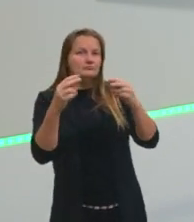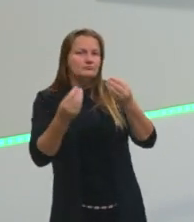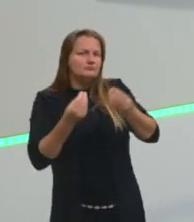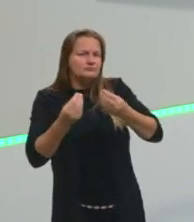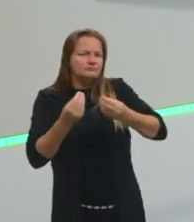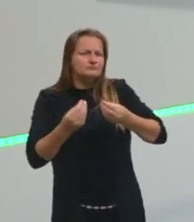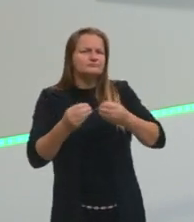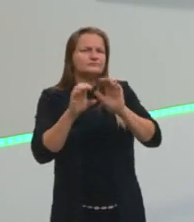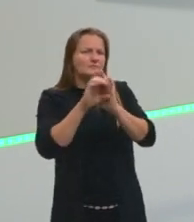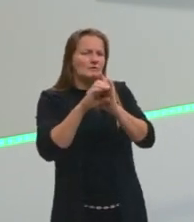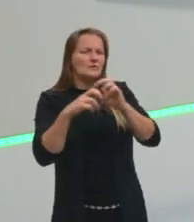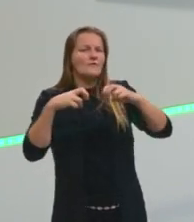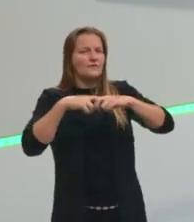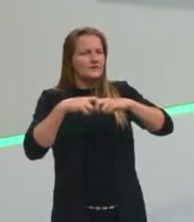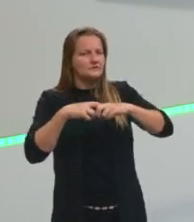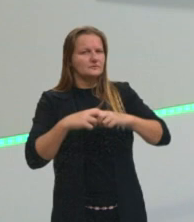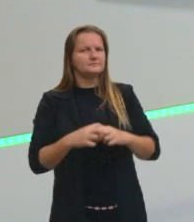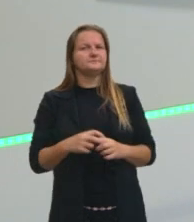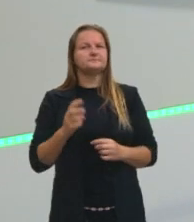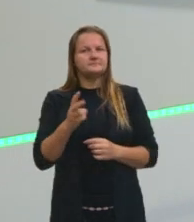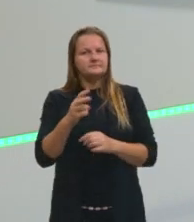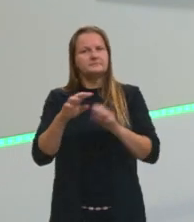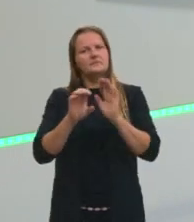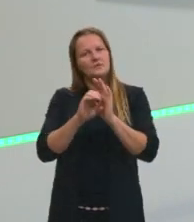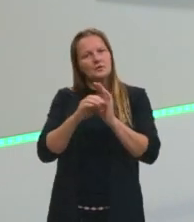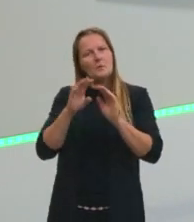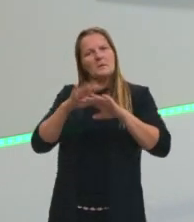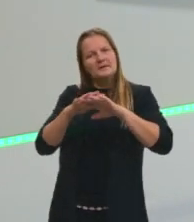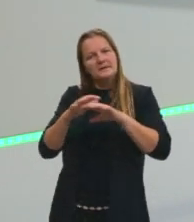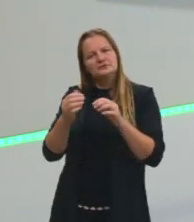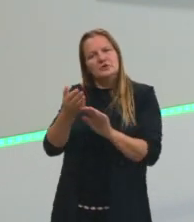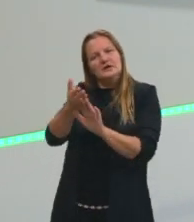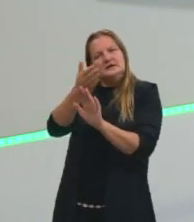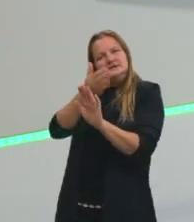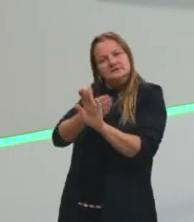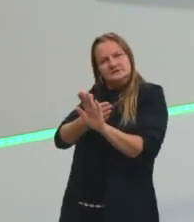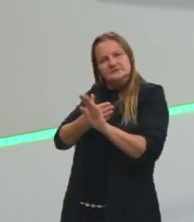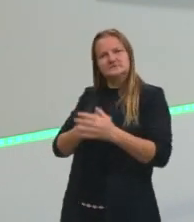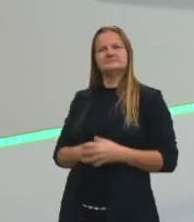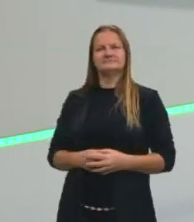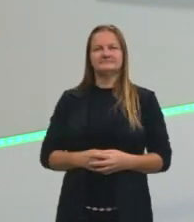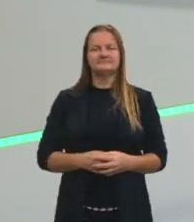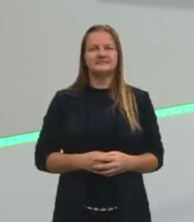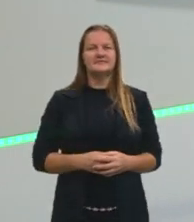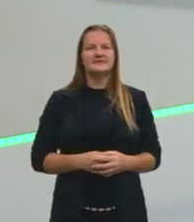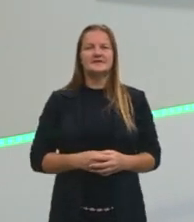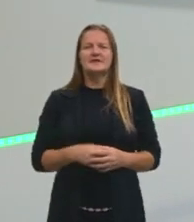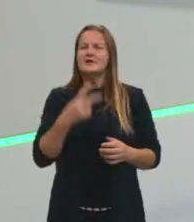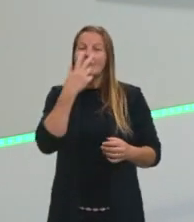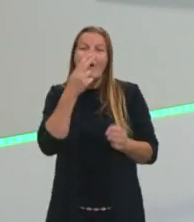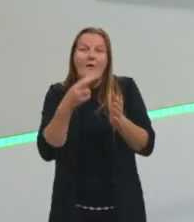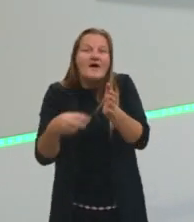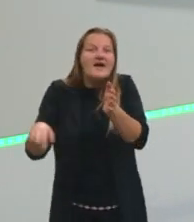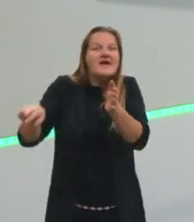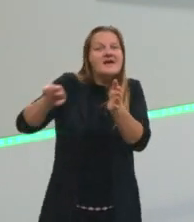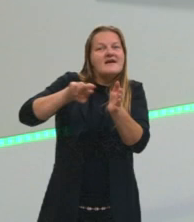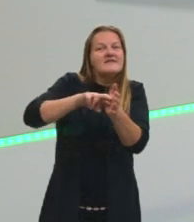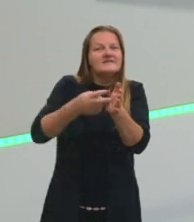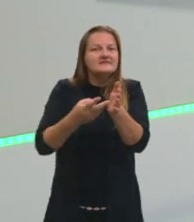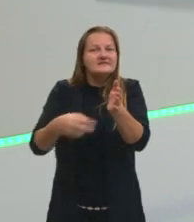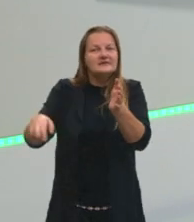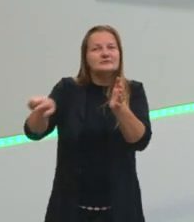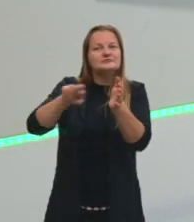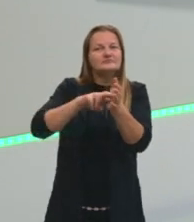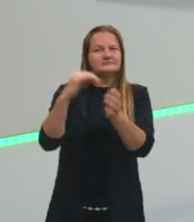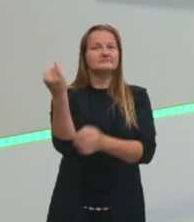algum conceito físico sempre ver o conceito matemático por trás é uma forma de revisar algumas coisas